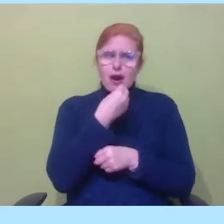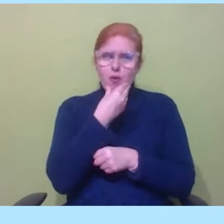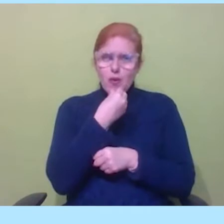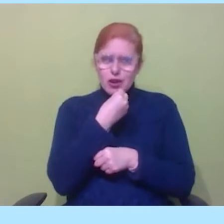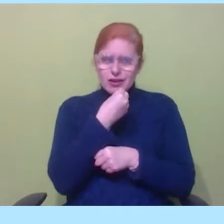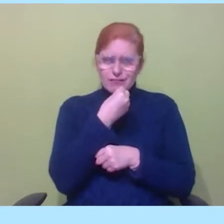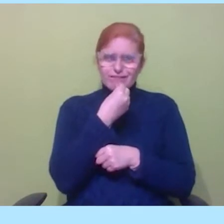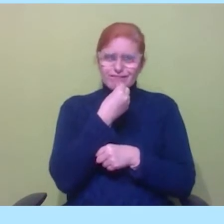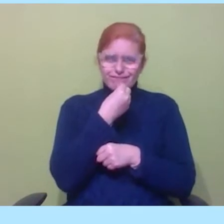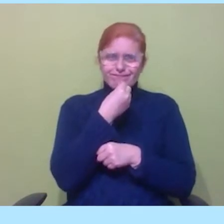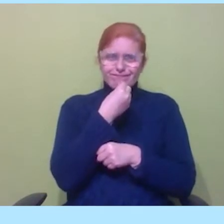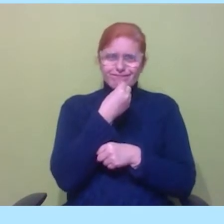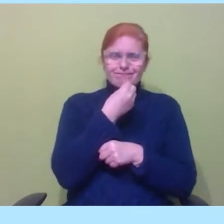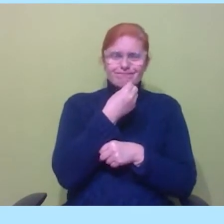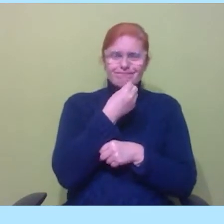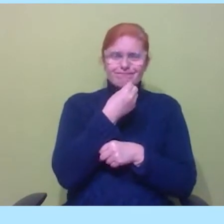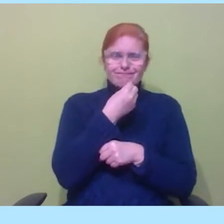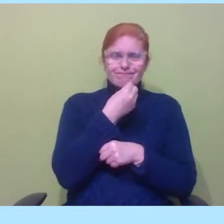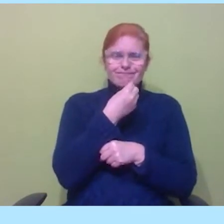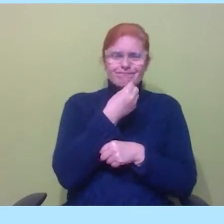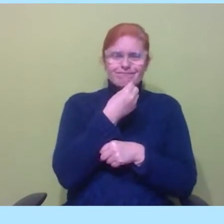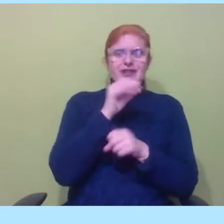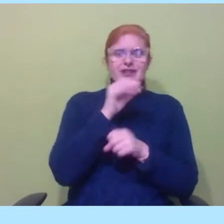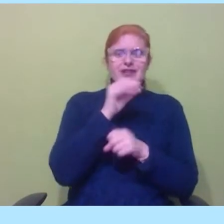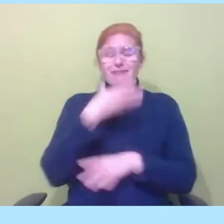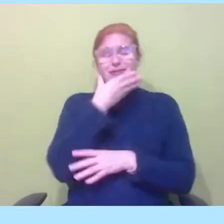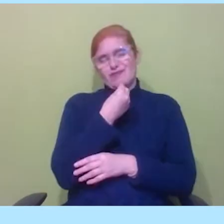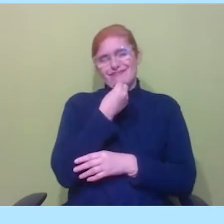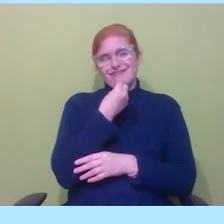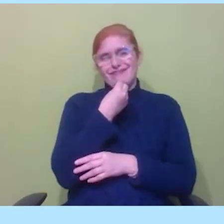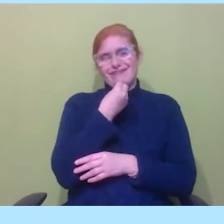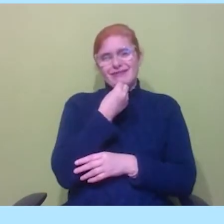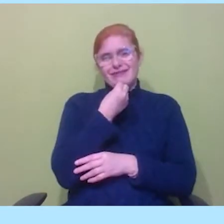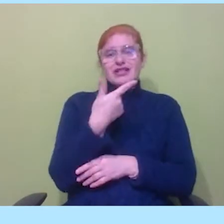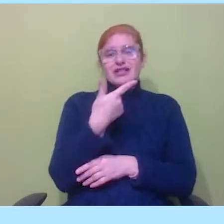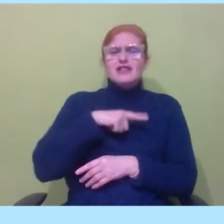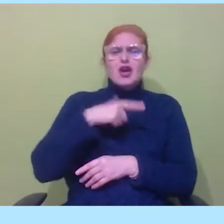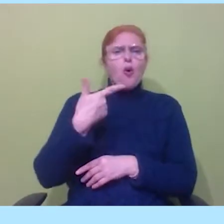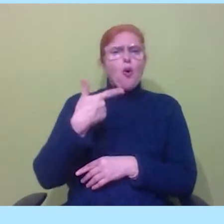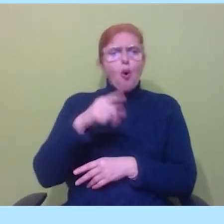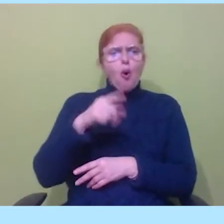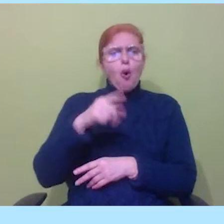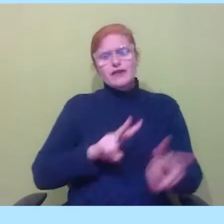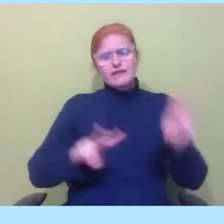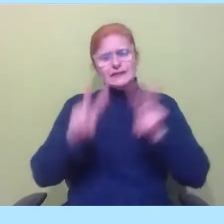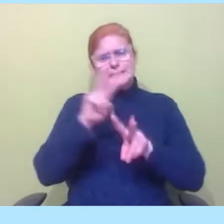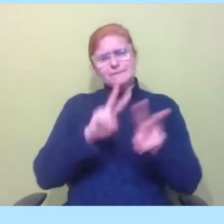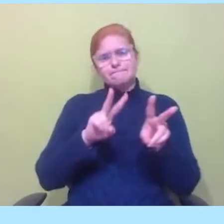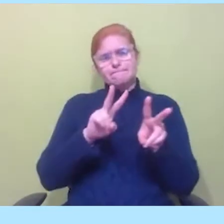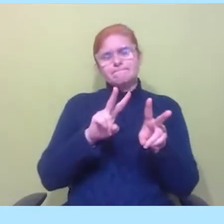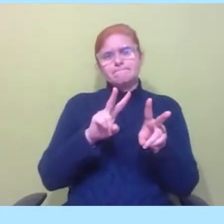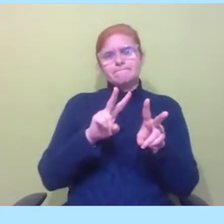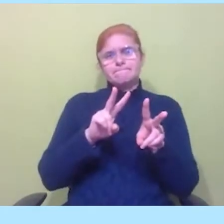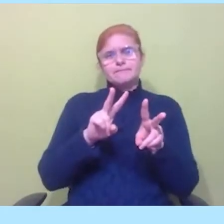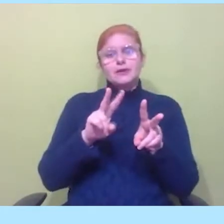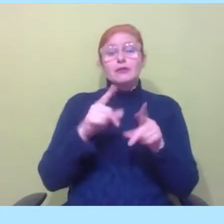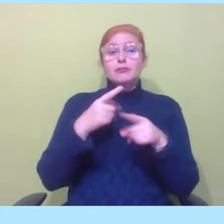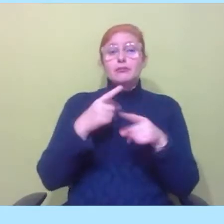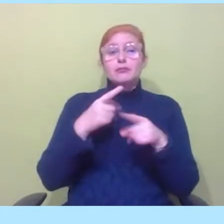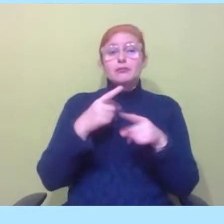masculinista especificamente. É uma outra visão, uma visão de guerra, de